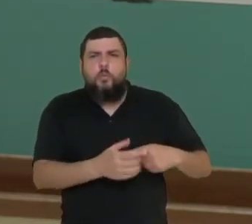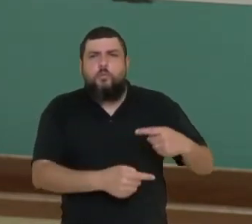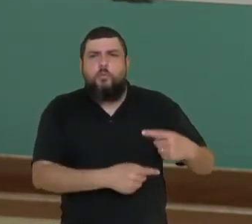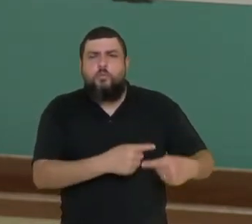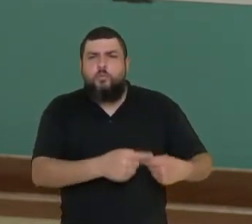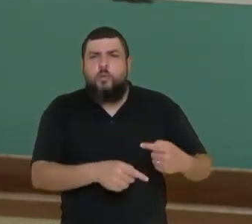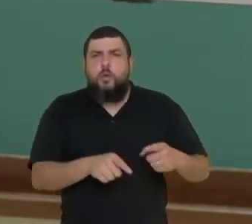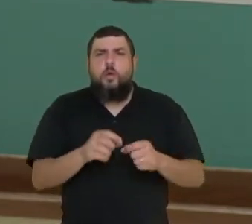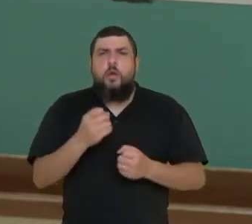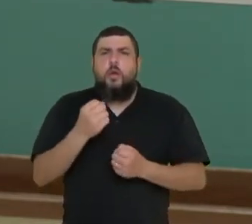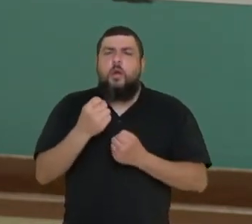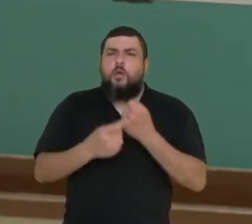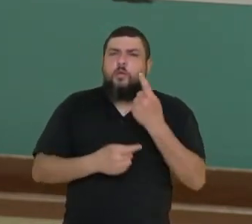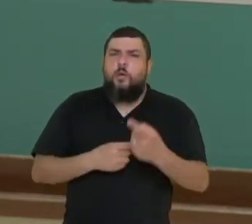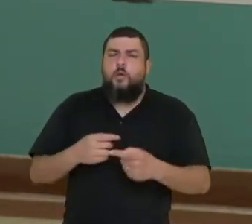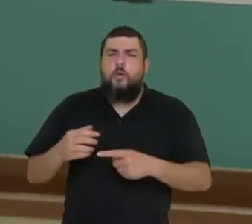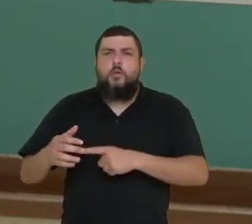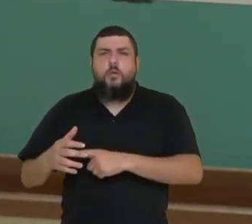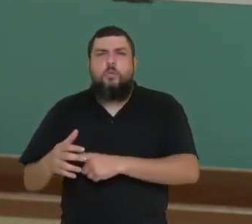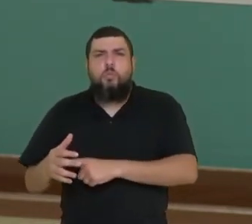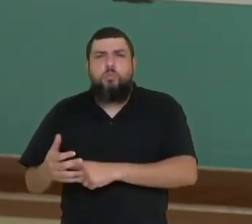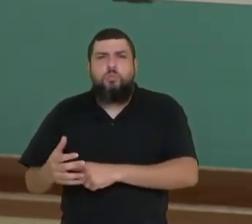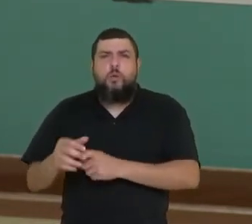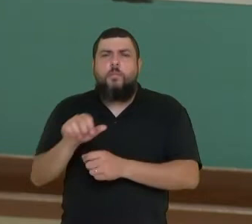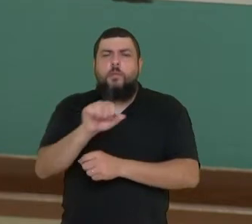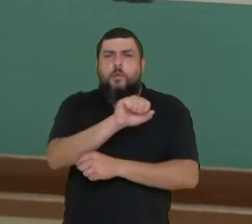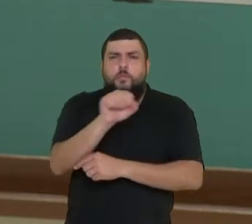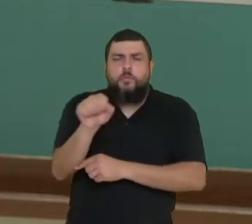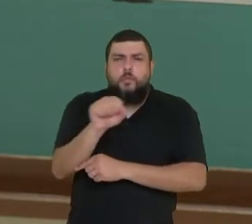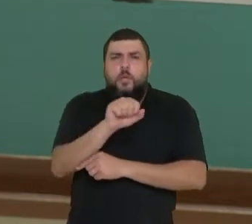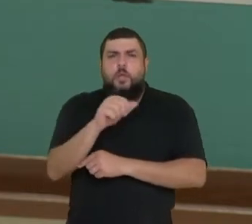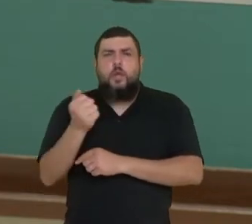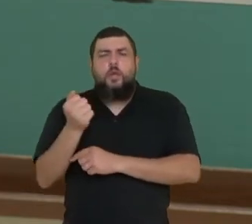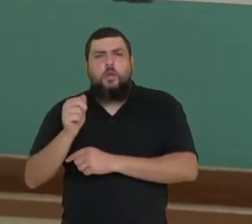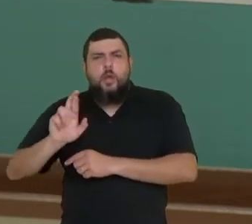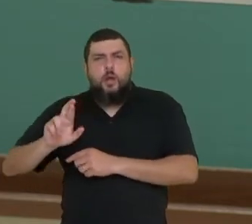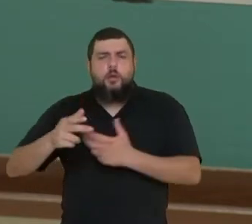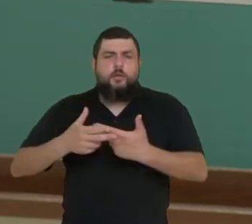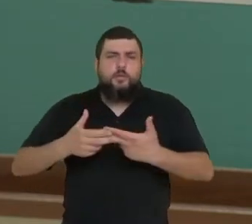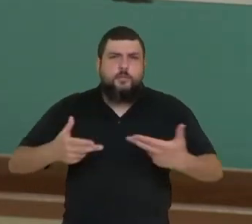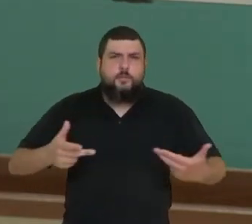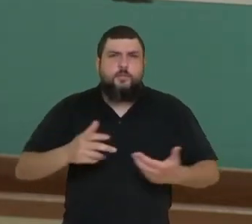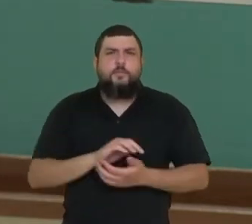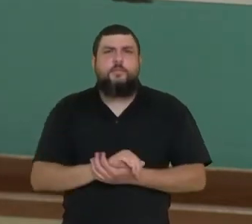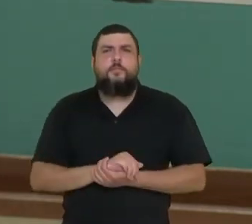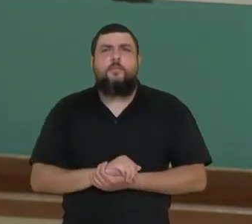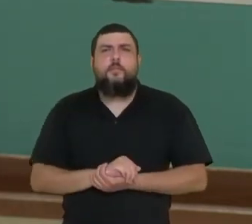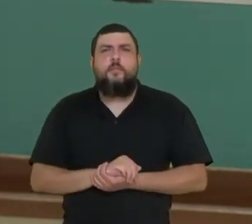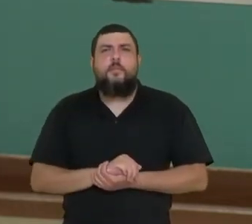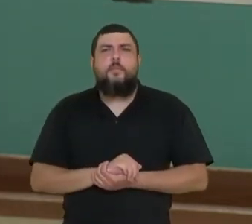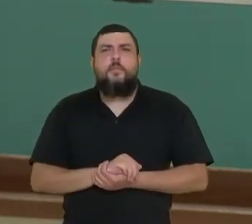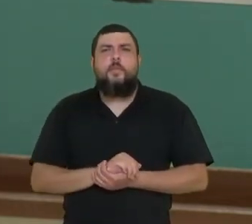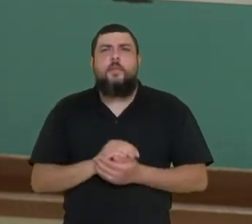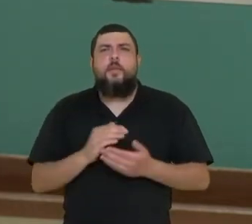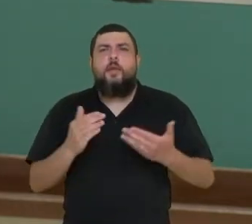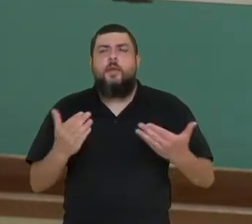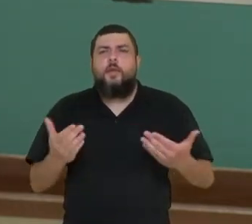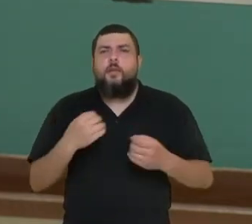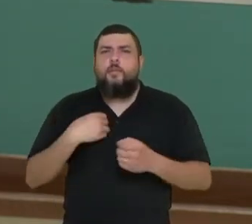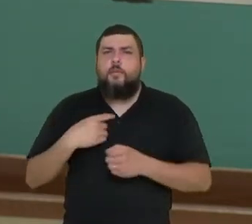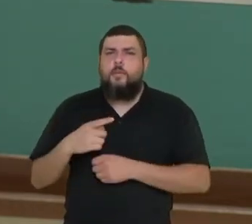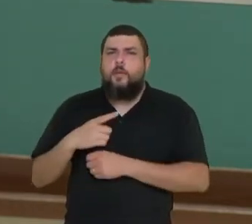bomba de direção, a questão lá do ar-condicionado e assim por diante, certo? Então, nós temos aí